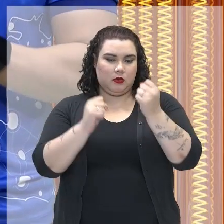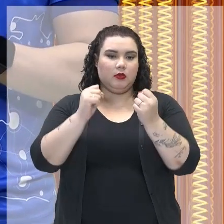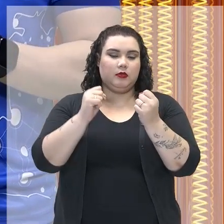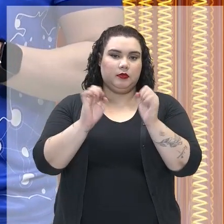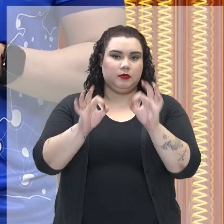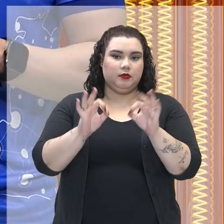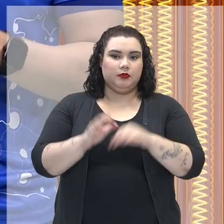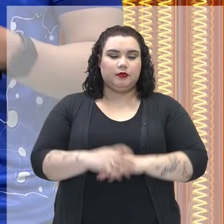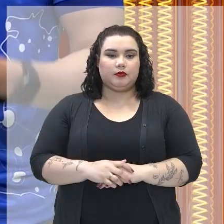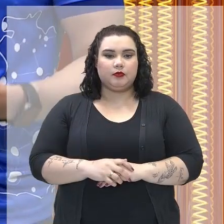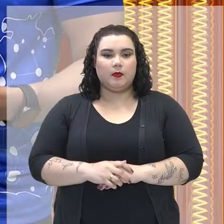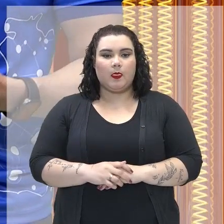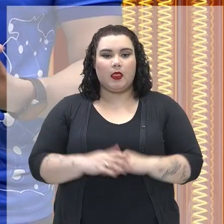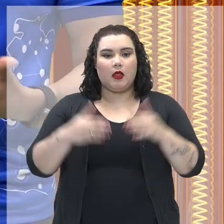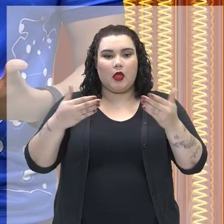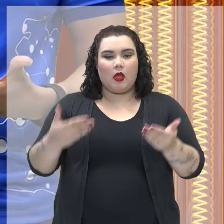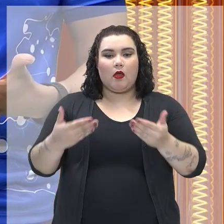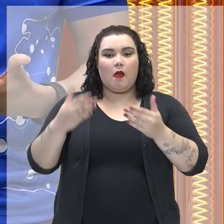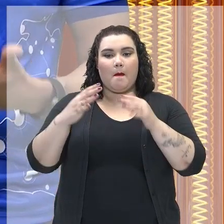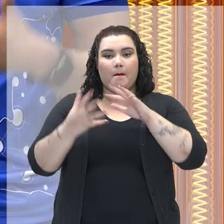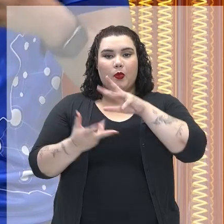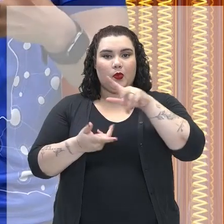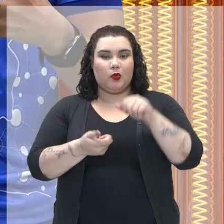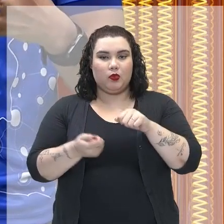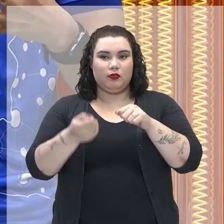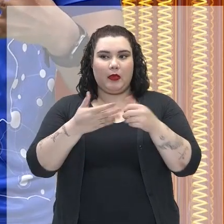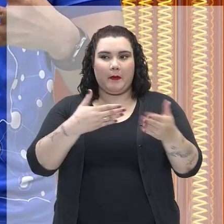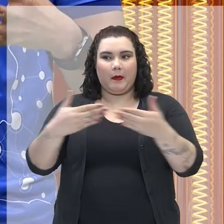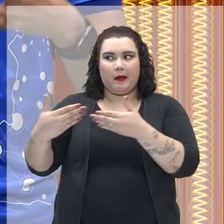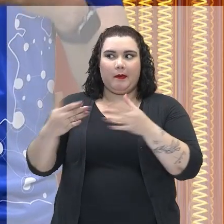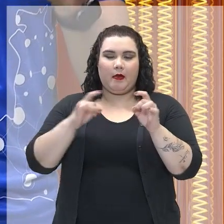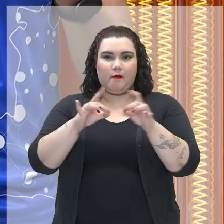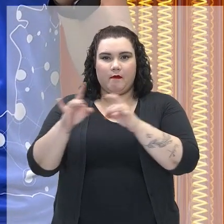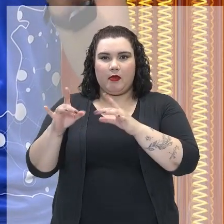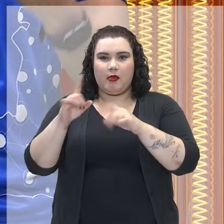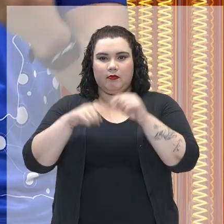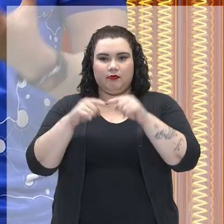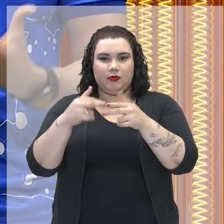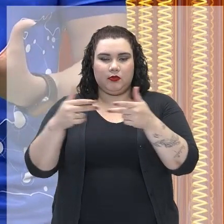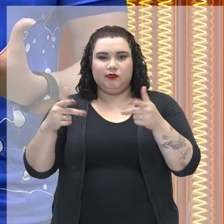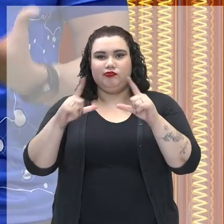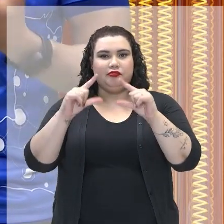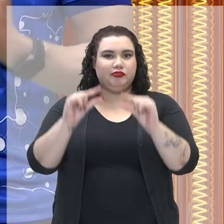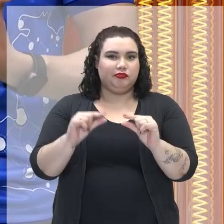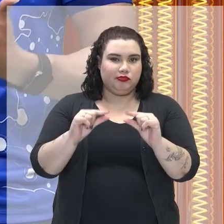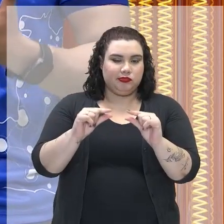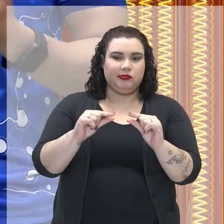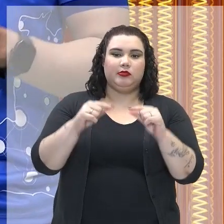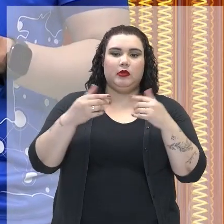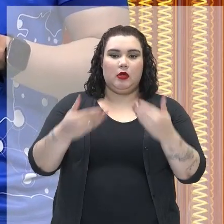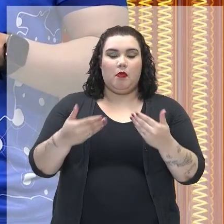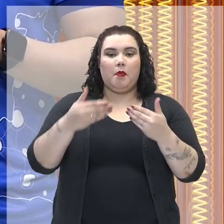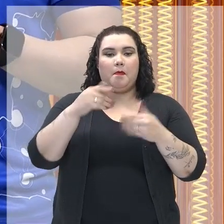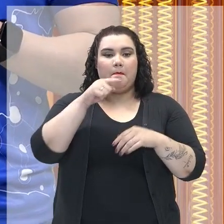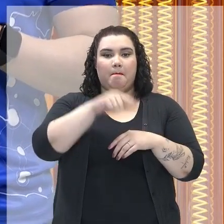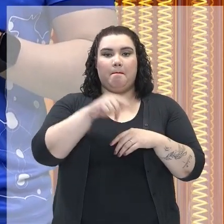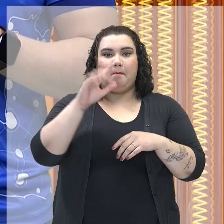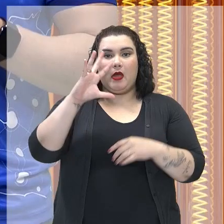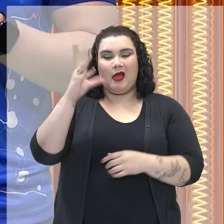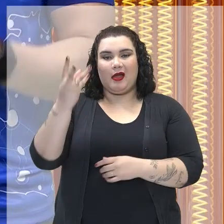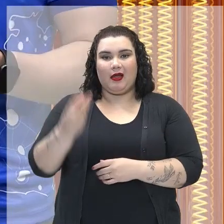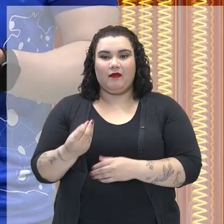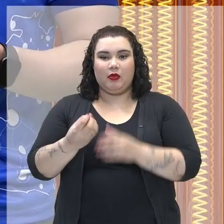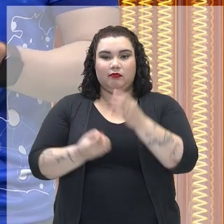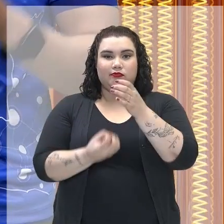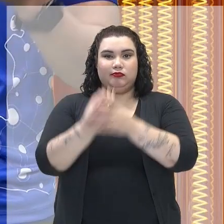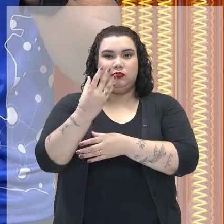africano. Primeiro, menor participação no comércio mundial. A África não produz tantas mercadorias e sua população é uma população